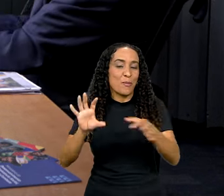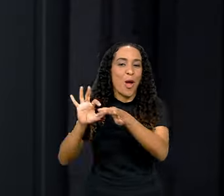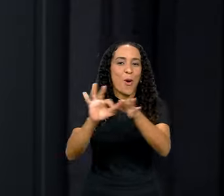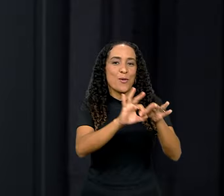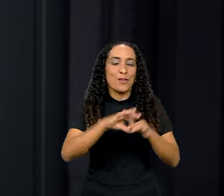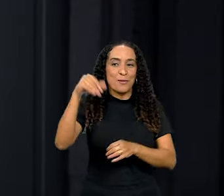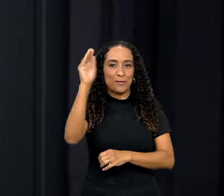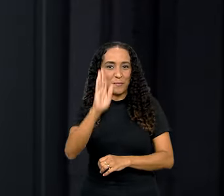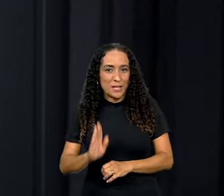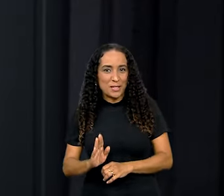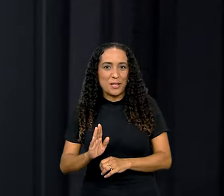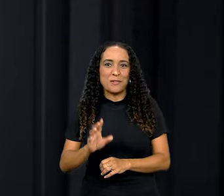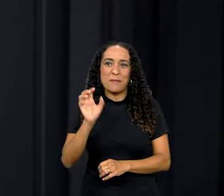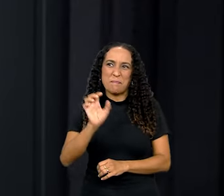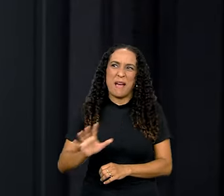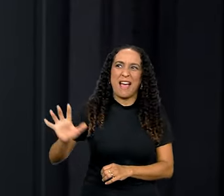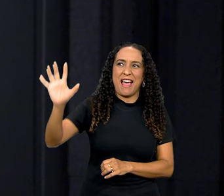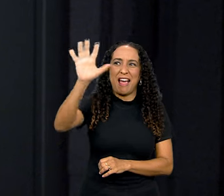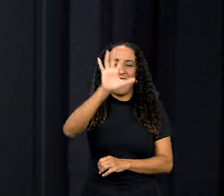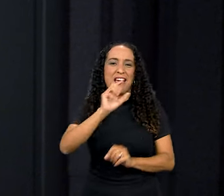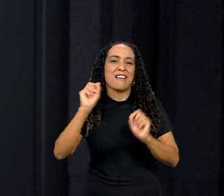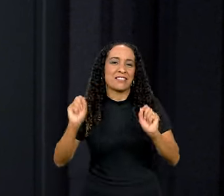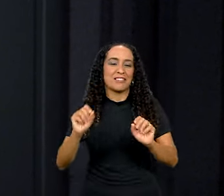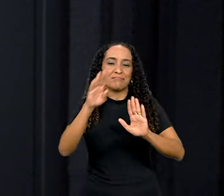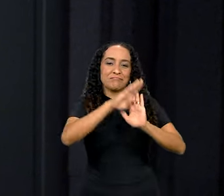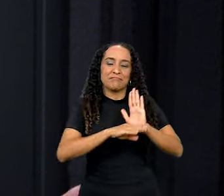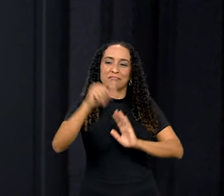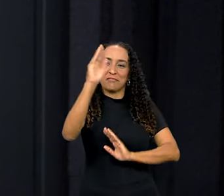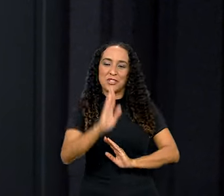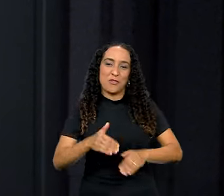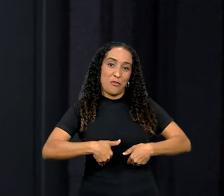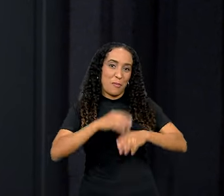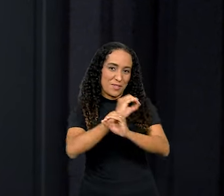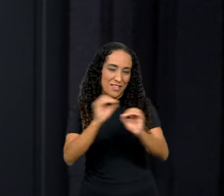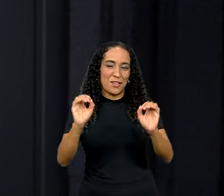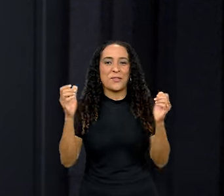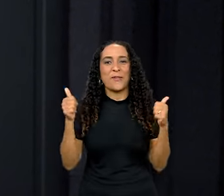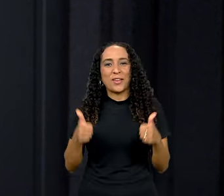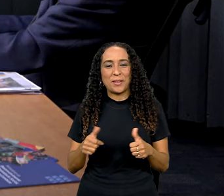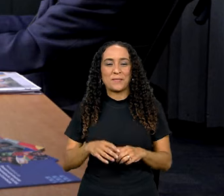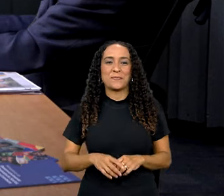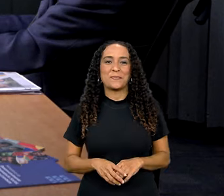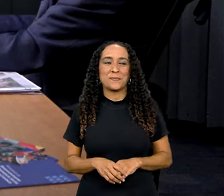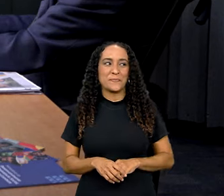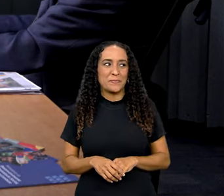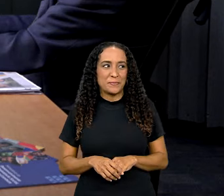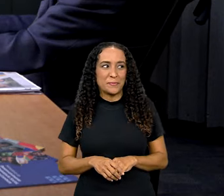sobre a união do Brasil em torno dessa desse Plano Brasil sem fome